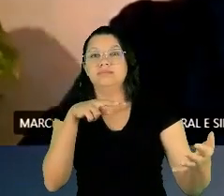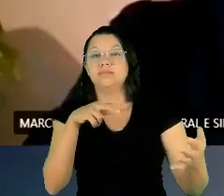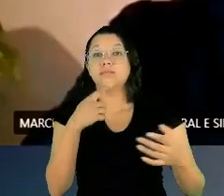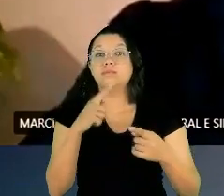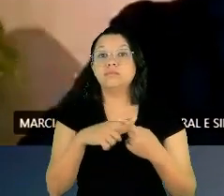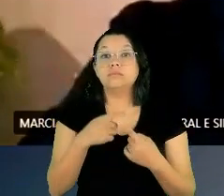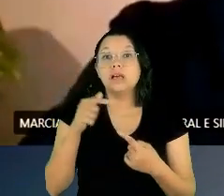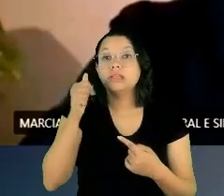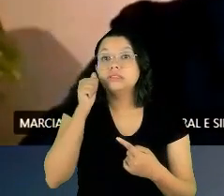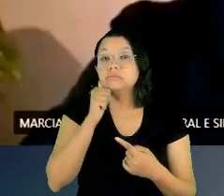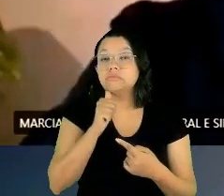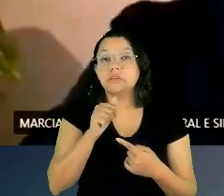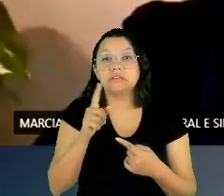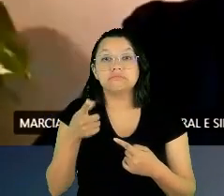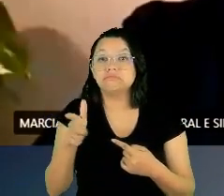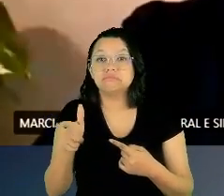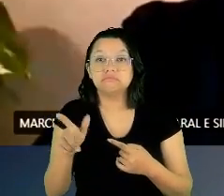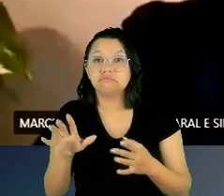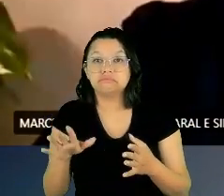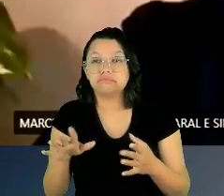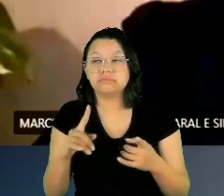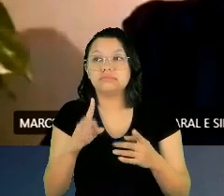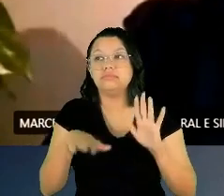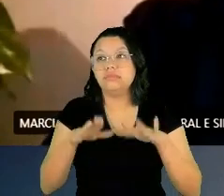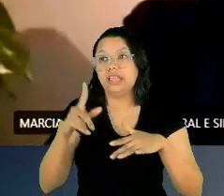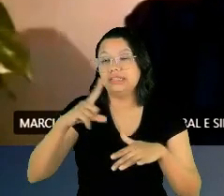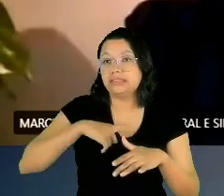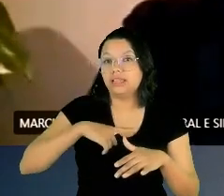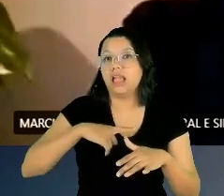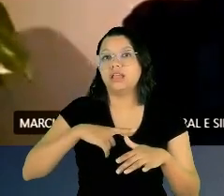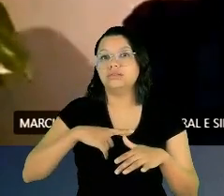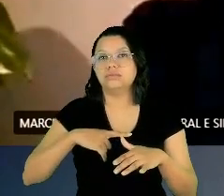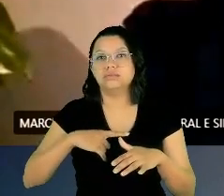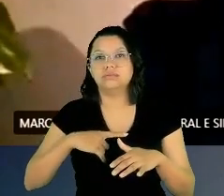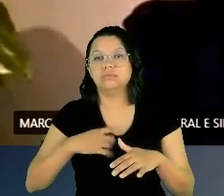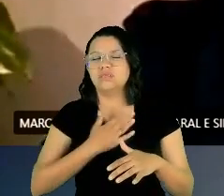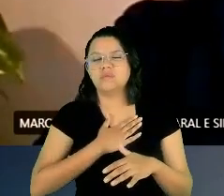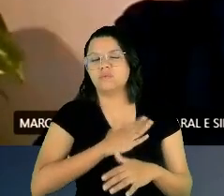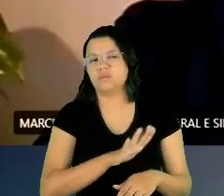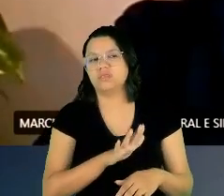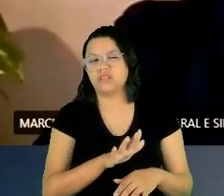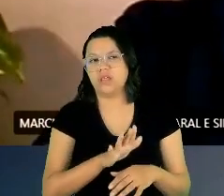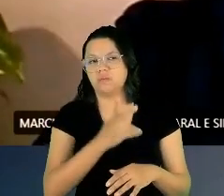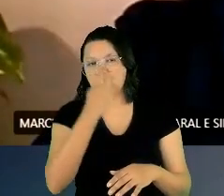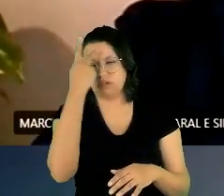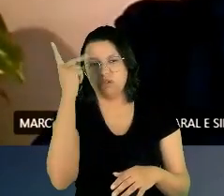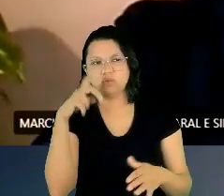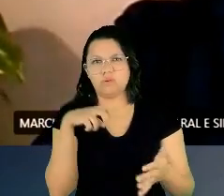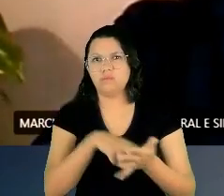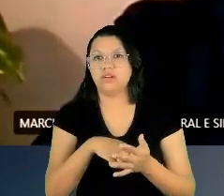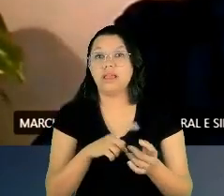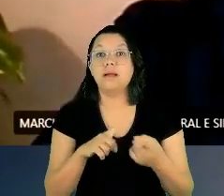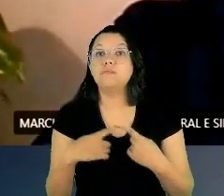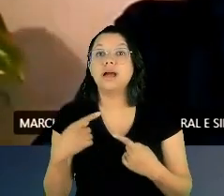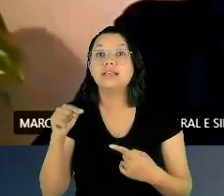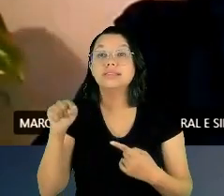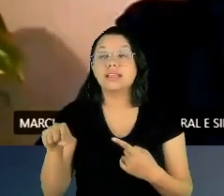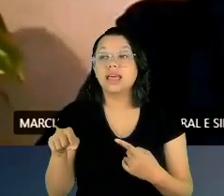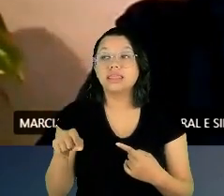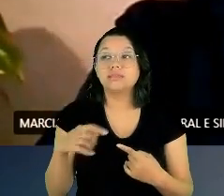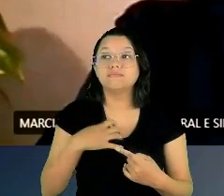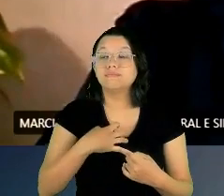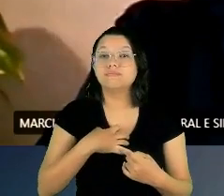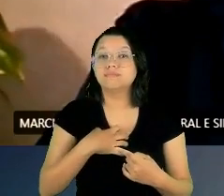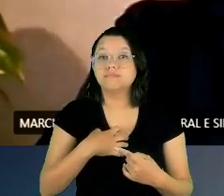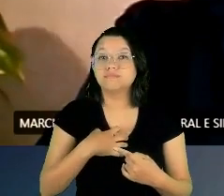essa atividade tão intensa em mulheres, embora as mulheres também tenham aversão à não punição. Então, a